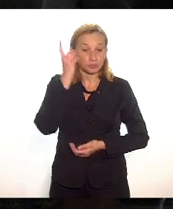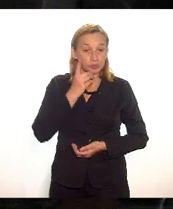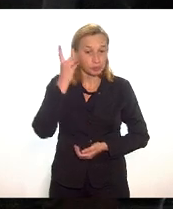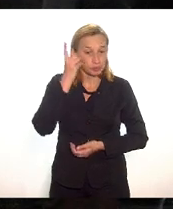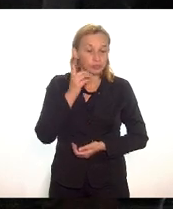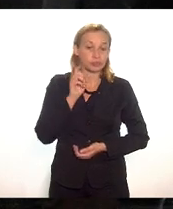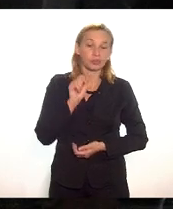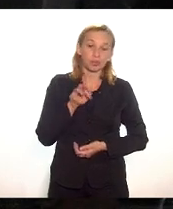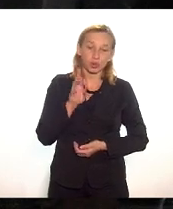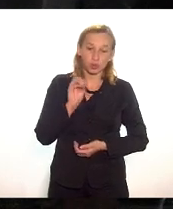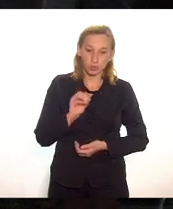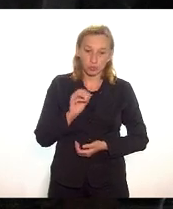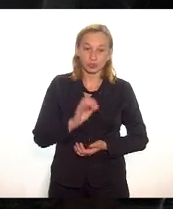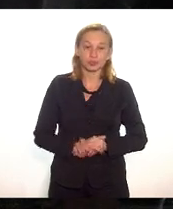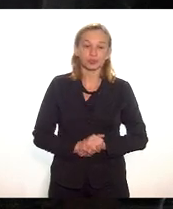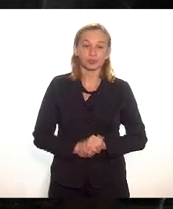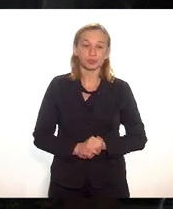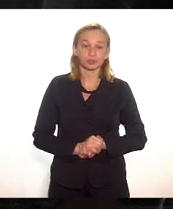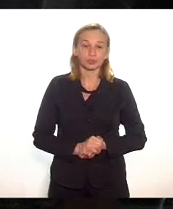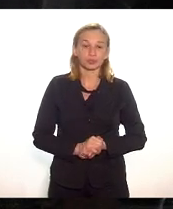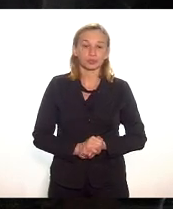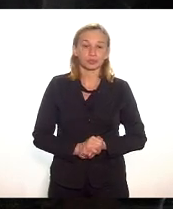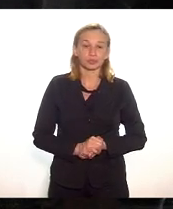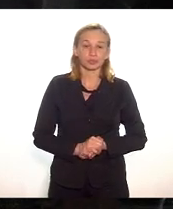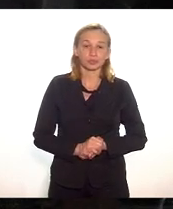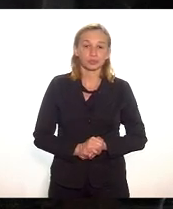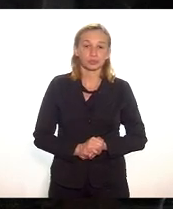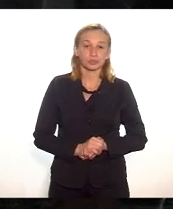Deputado Bruno Dauaire.